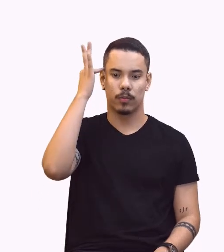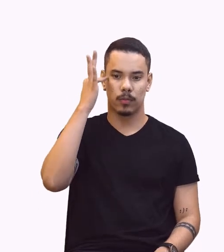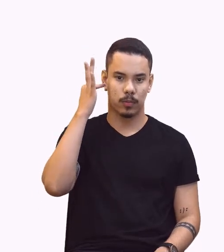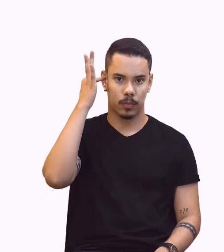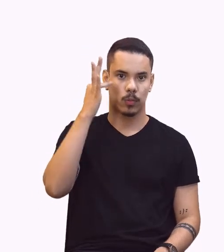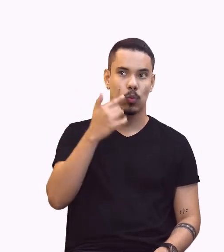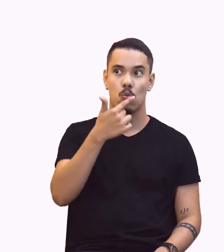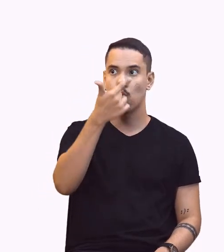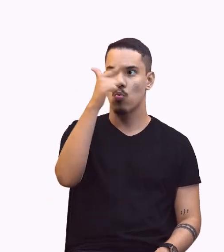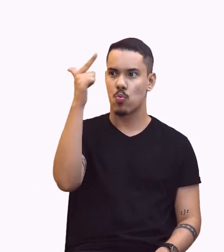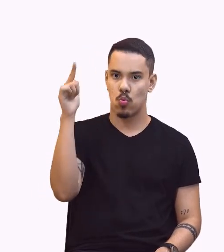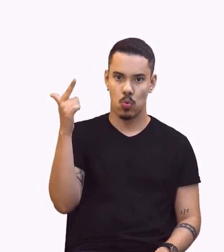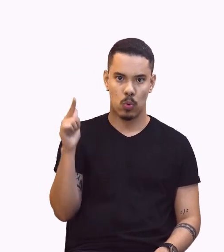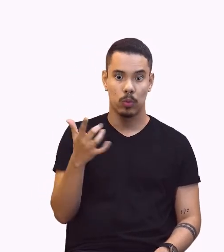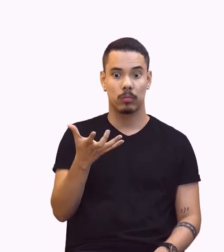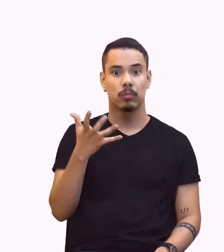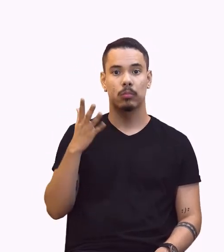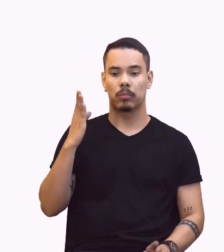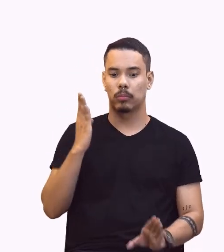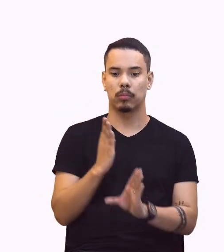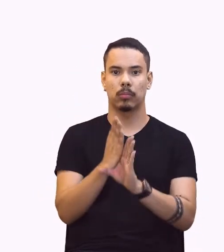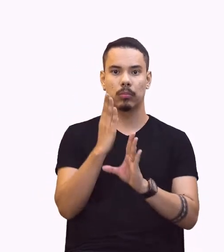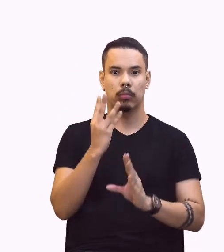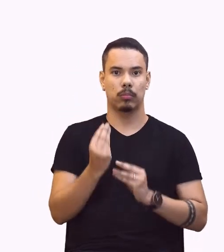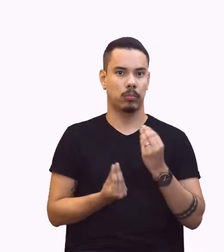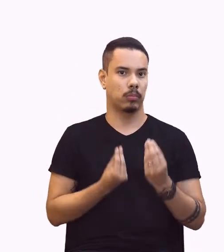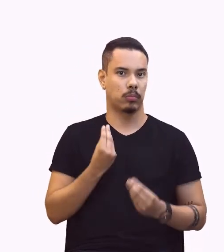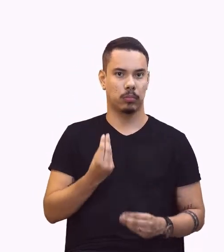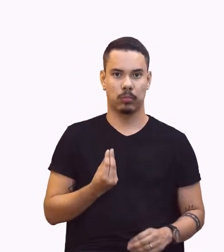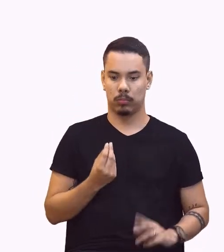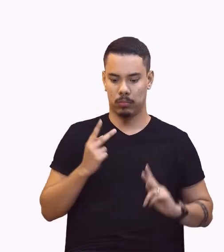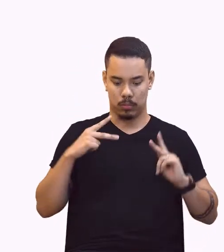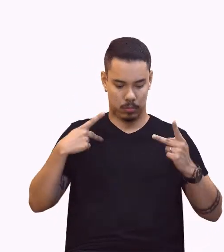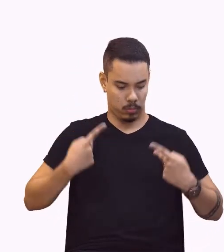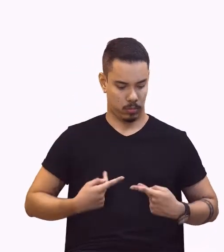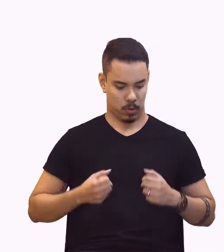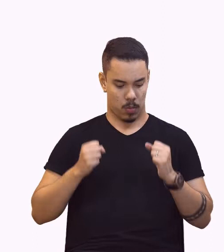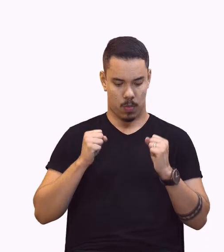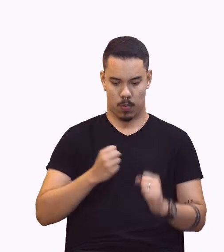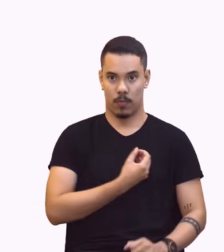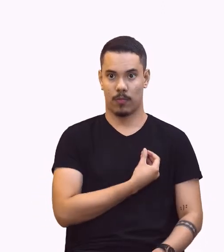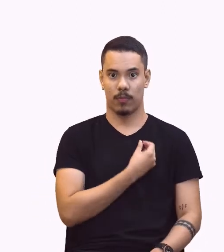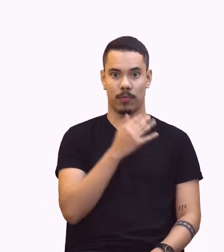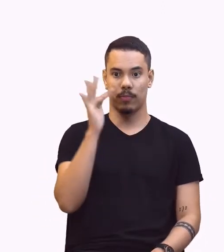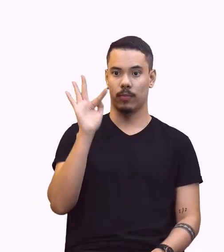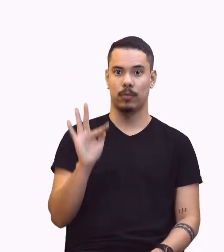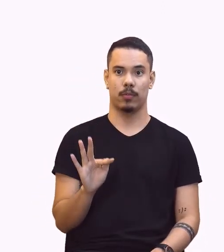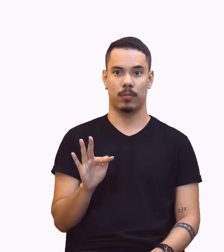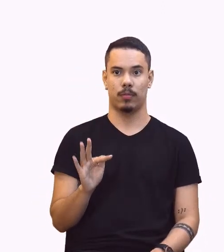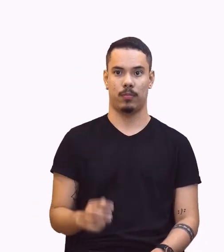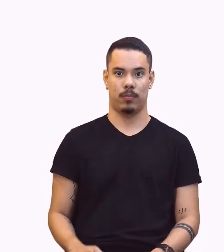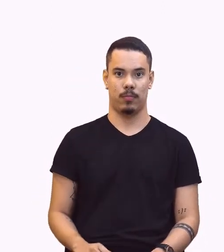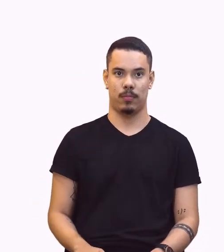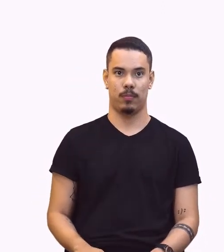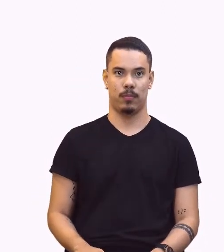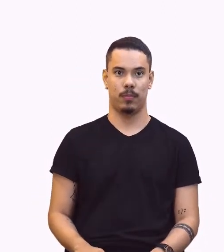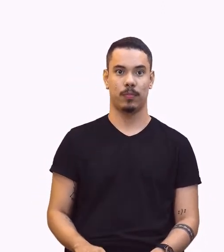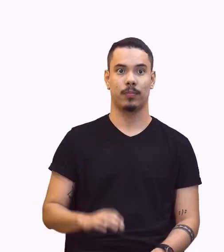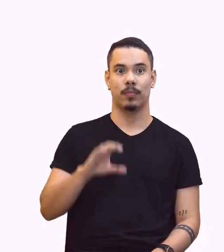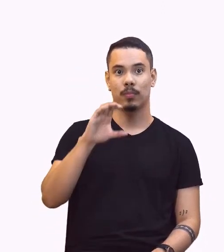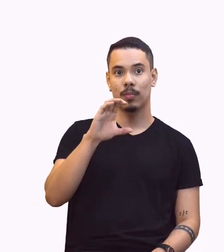queriam descobrir como é que o homem pode viver uma vida feliz. Os cínicos e